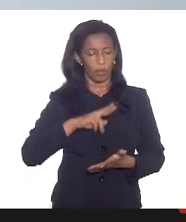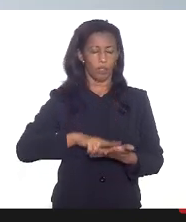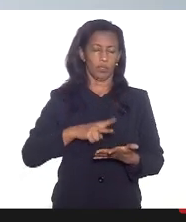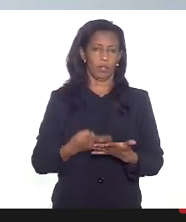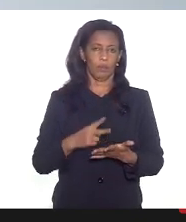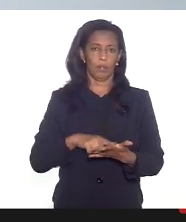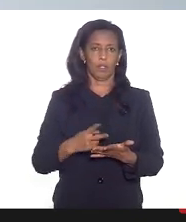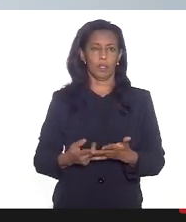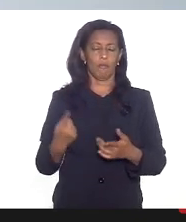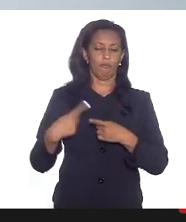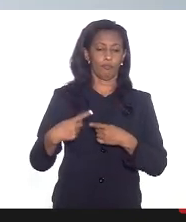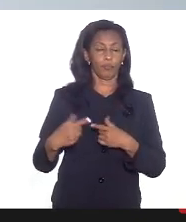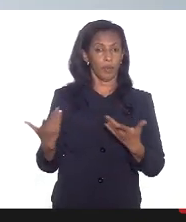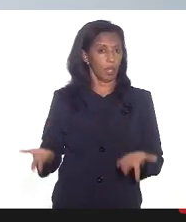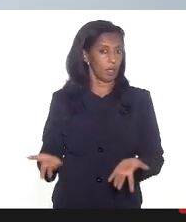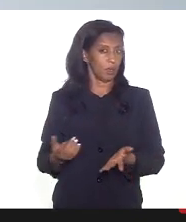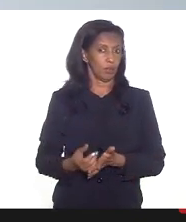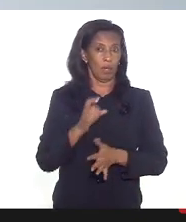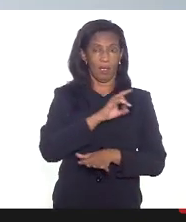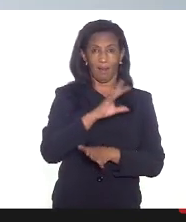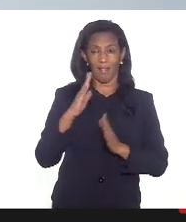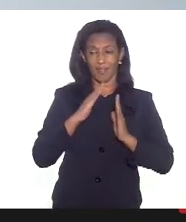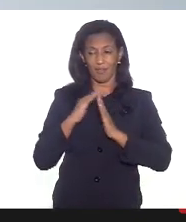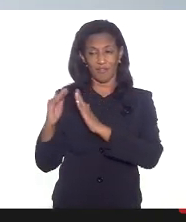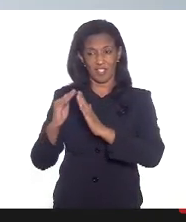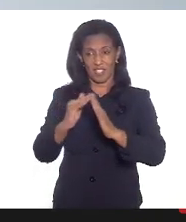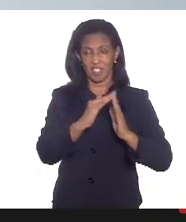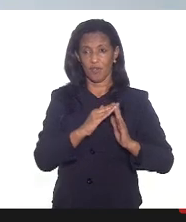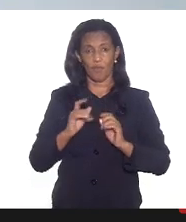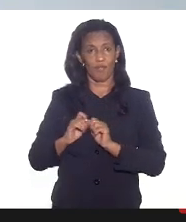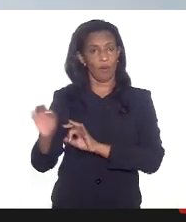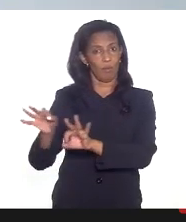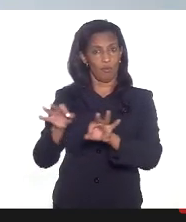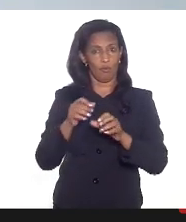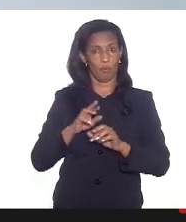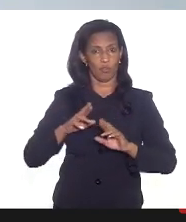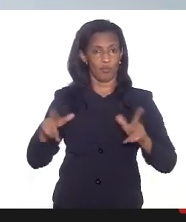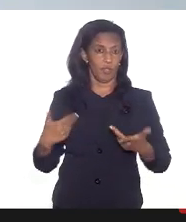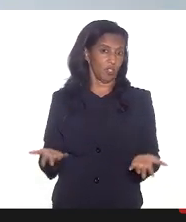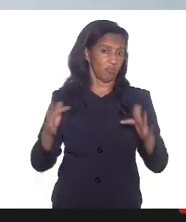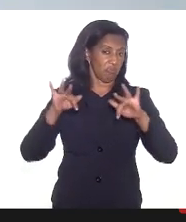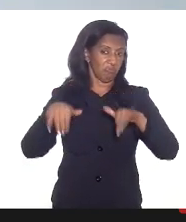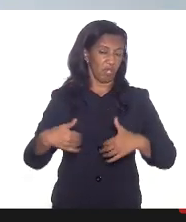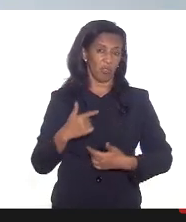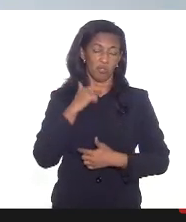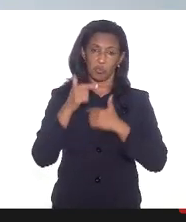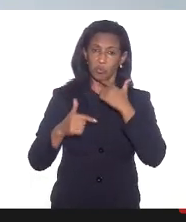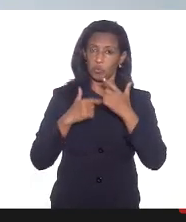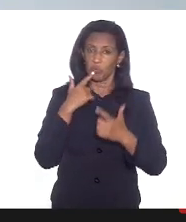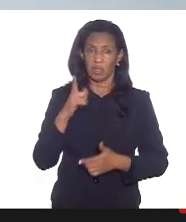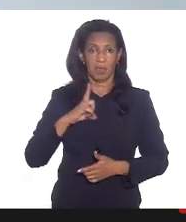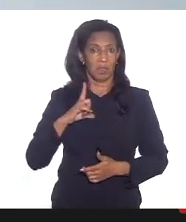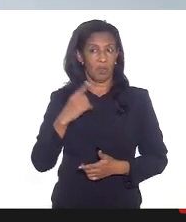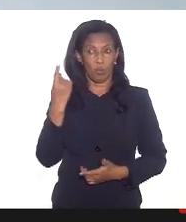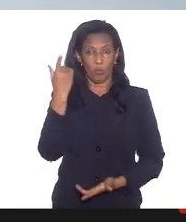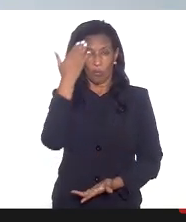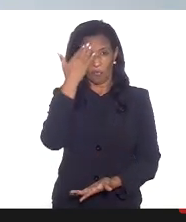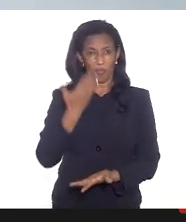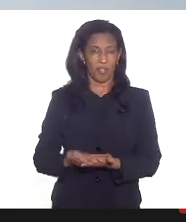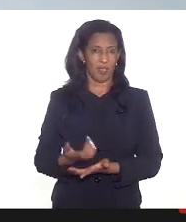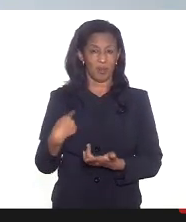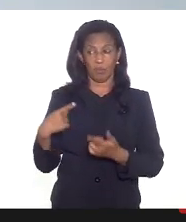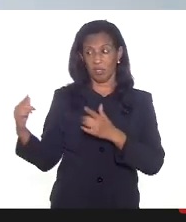interpretação porque é isso cada vizinho tem feito de uma forma e no final a gente não consegue ter uma confiança